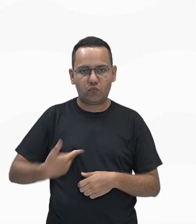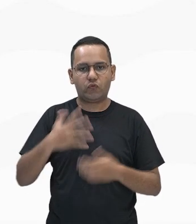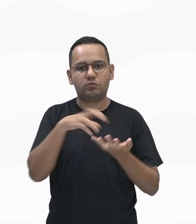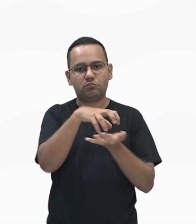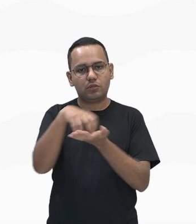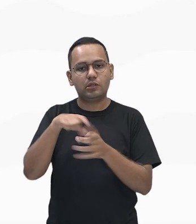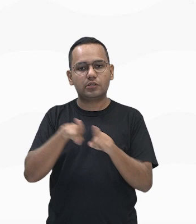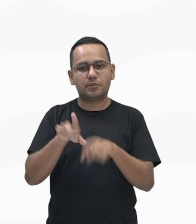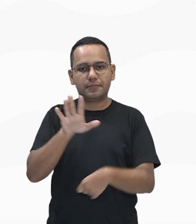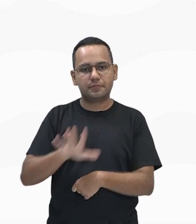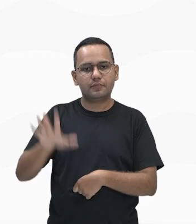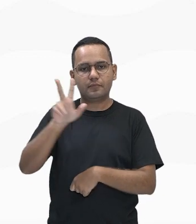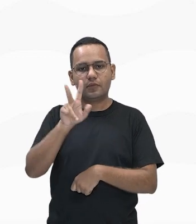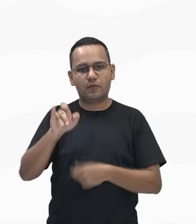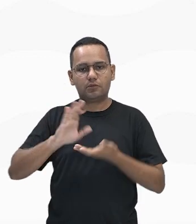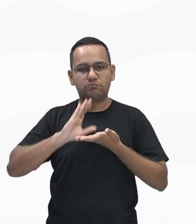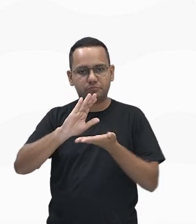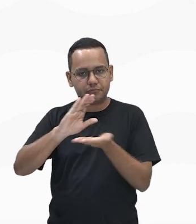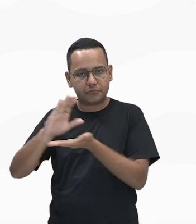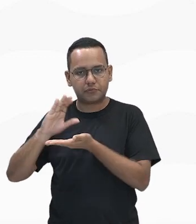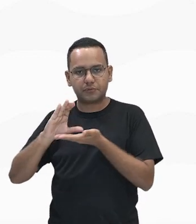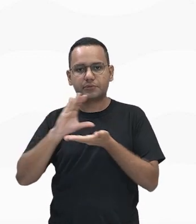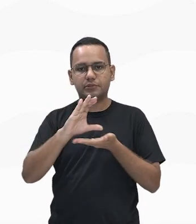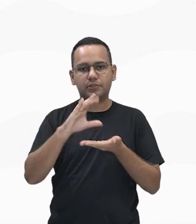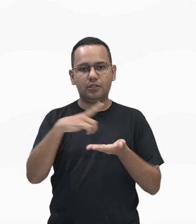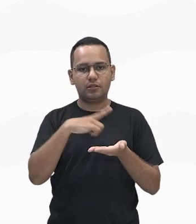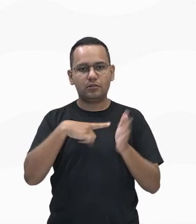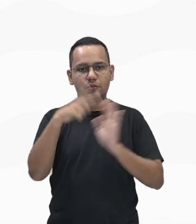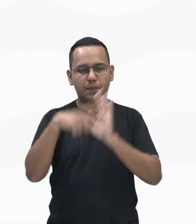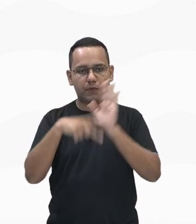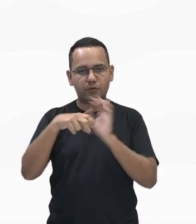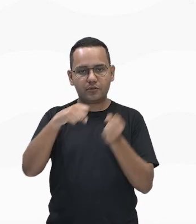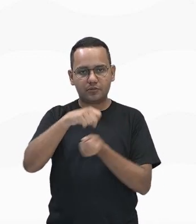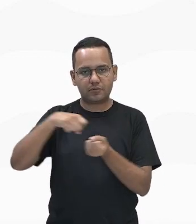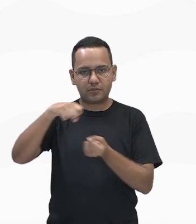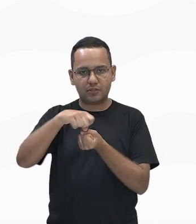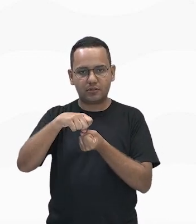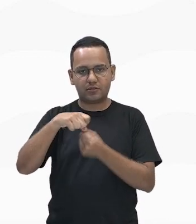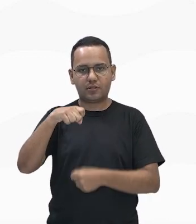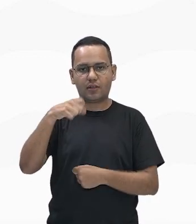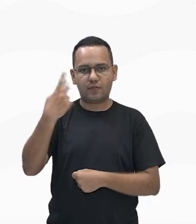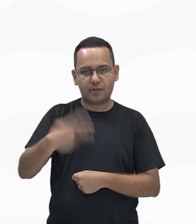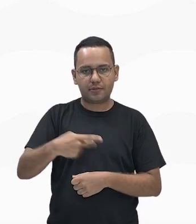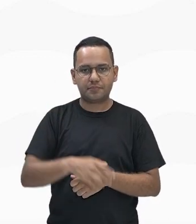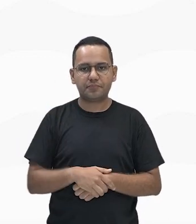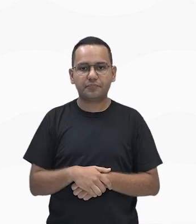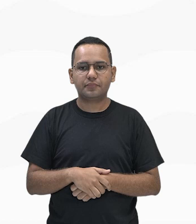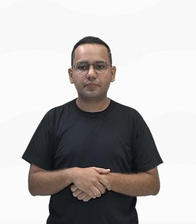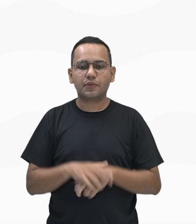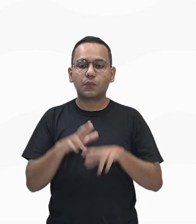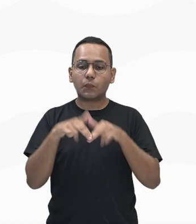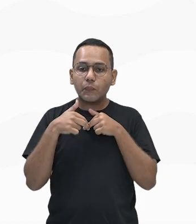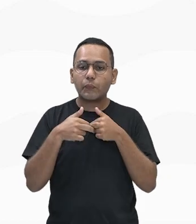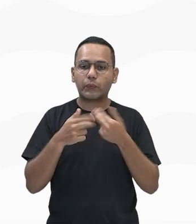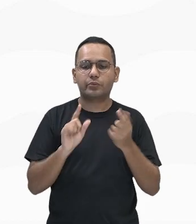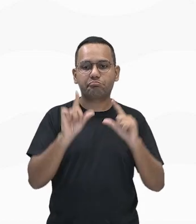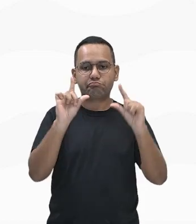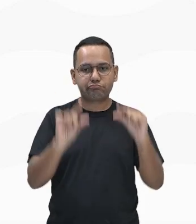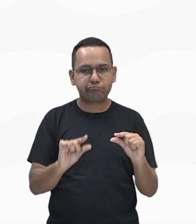podem oferecer incentivos fiscais para investimentos em projetos sustentáveis na Amazônia, como isenção ou redução de